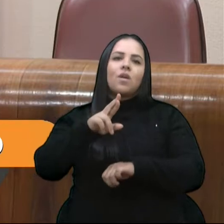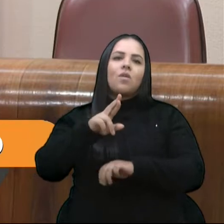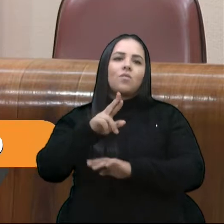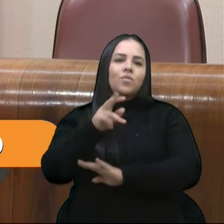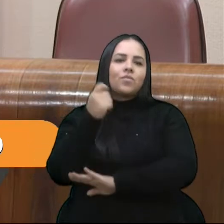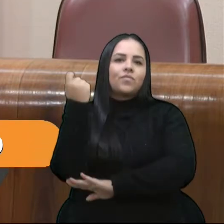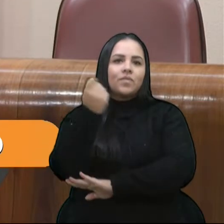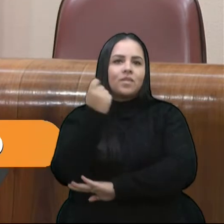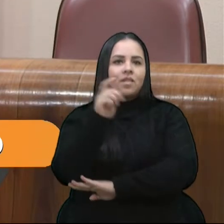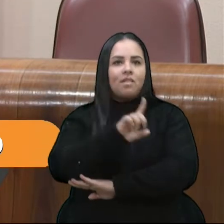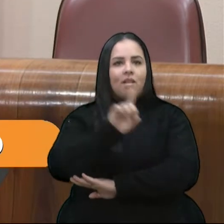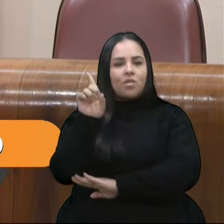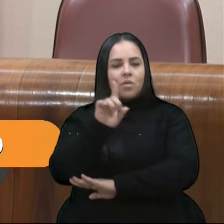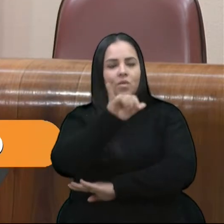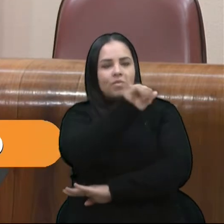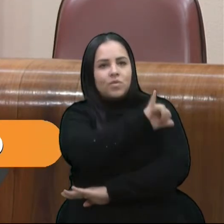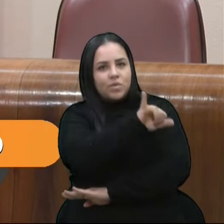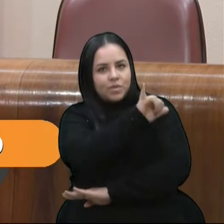Rio de Janeiro.